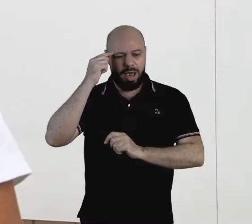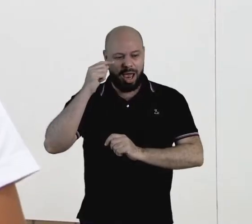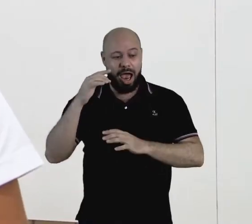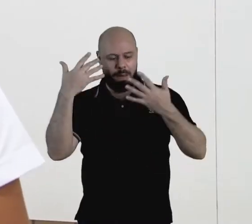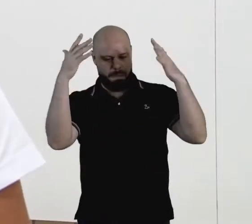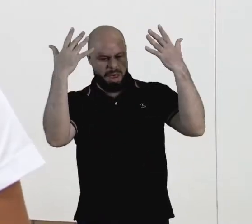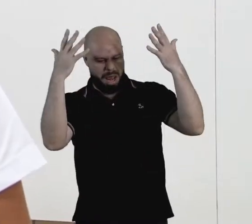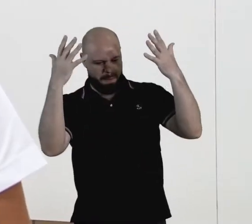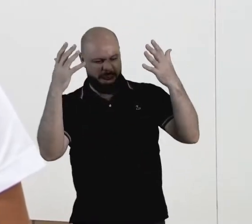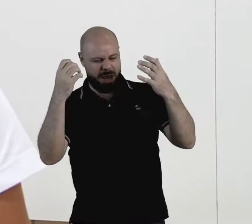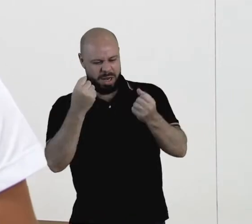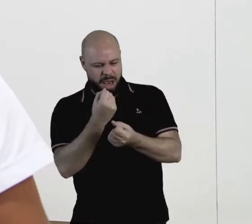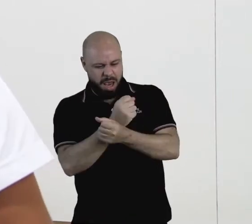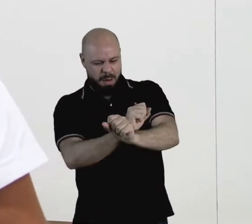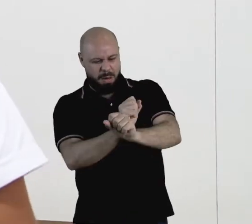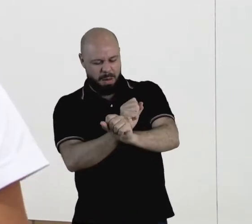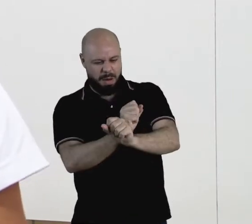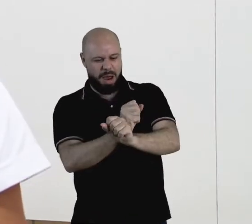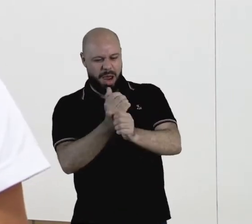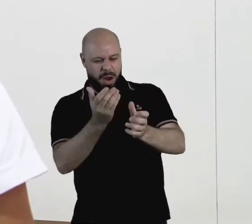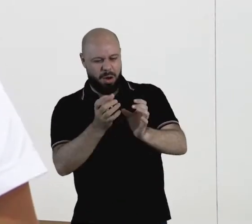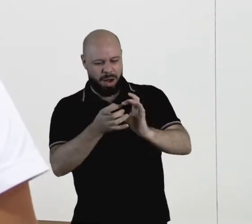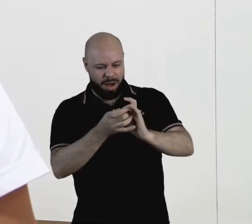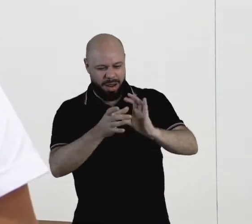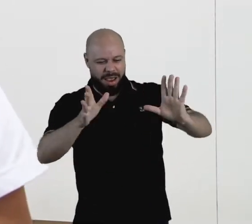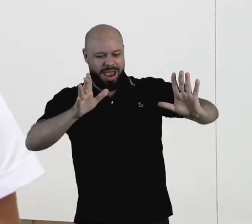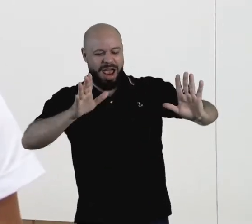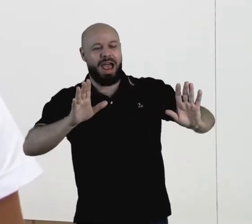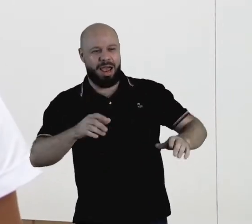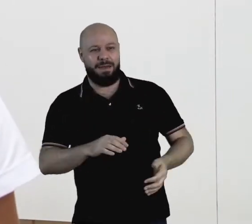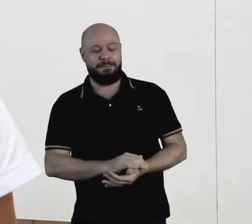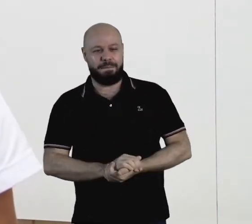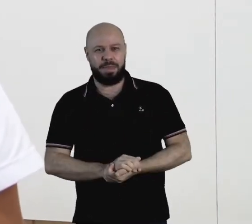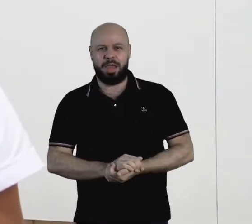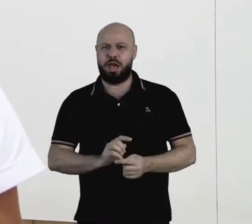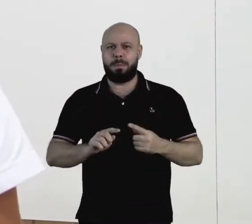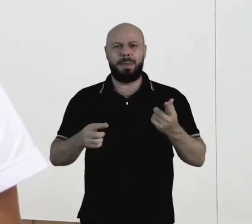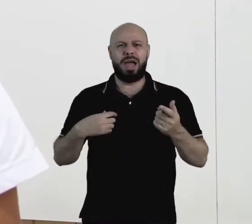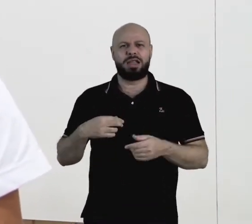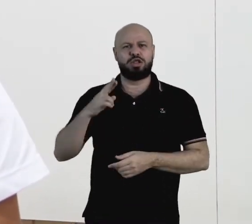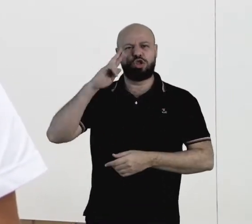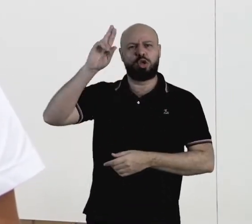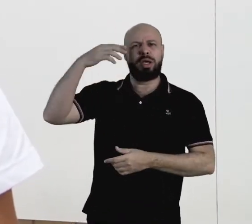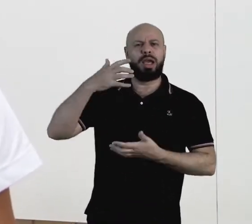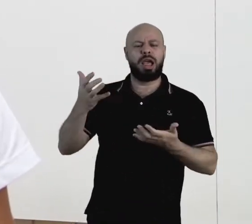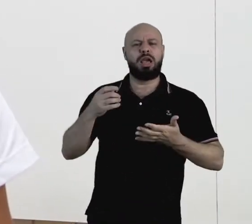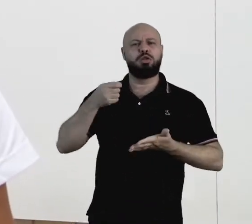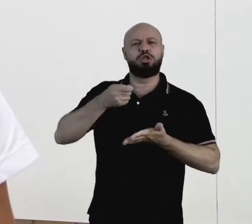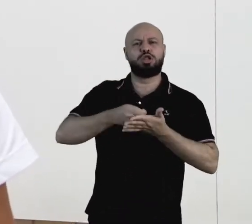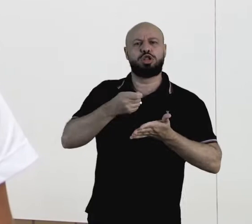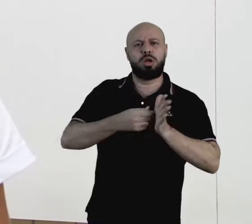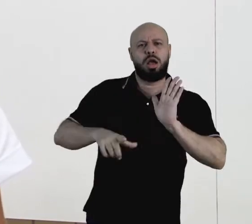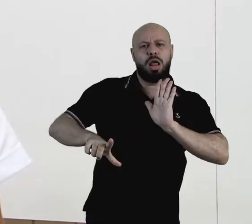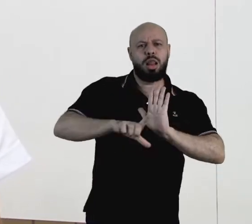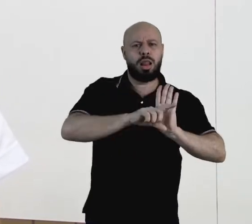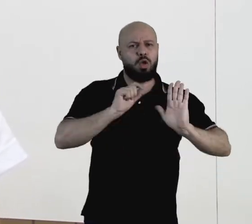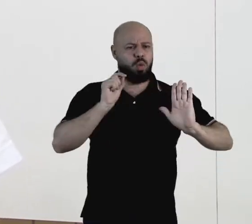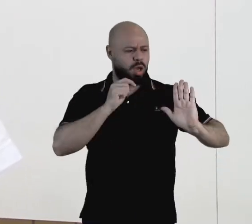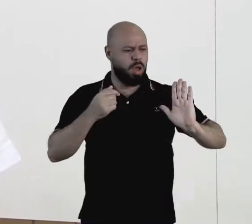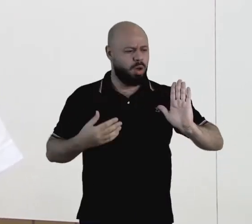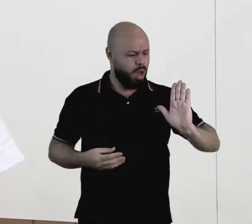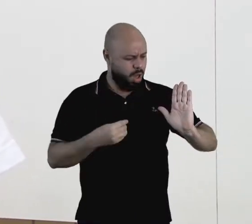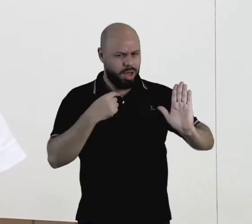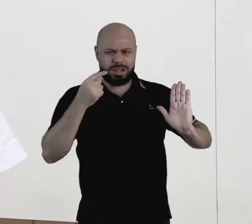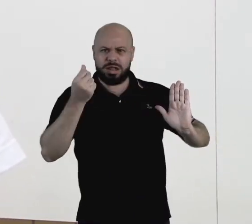Para falar a verdade, alguns donos de escravos exigiram na lei uma